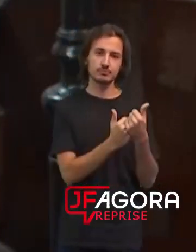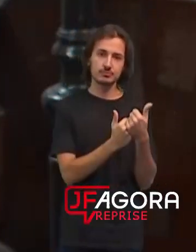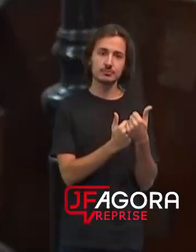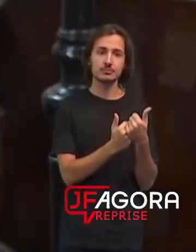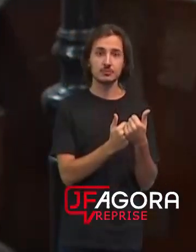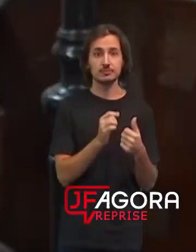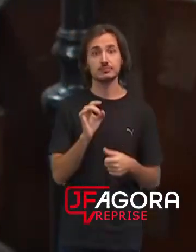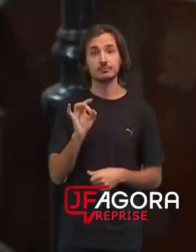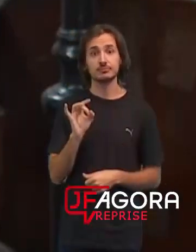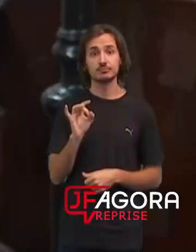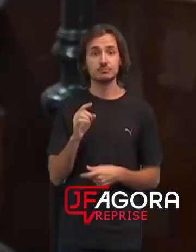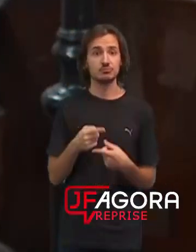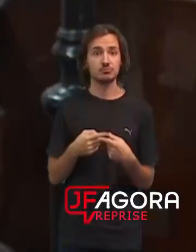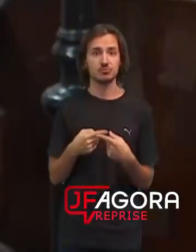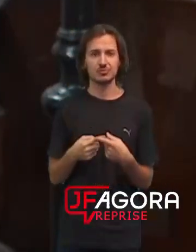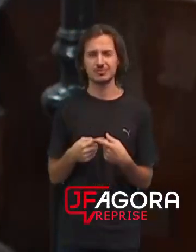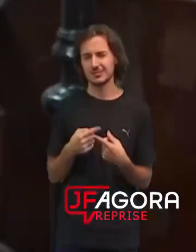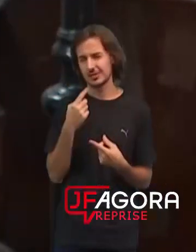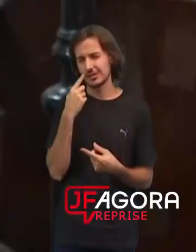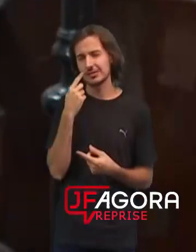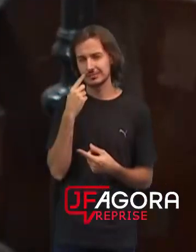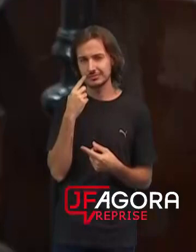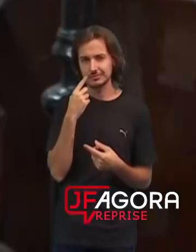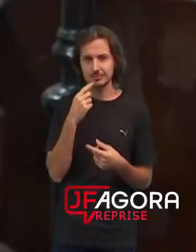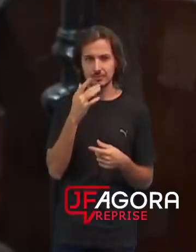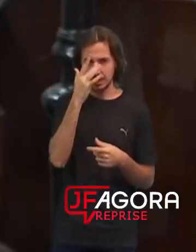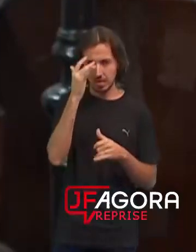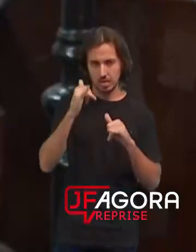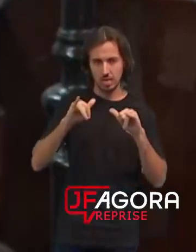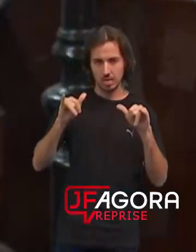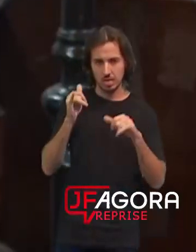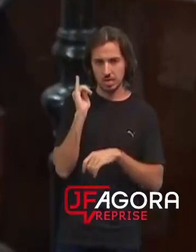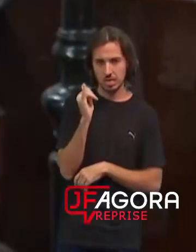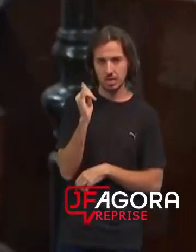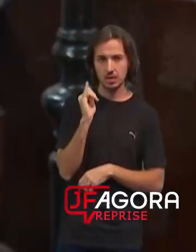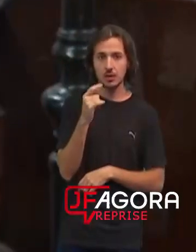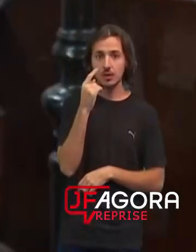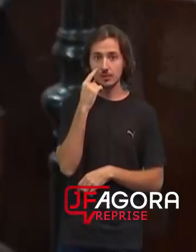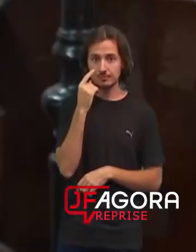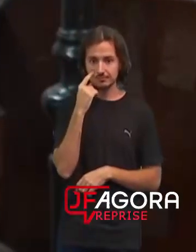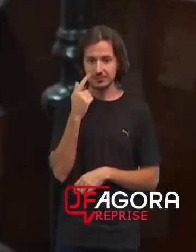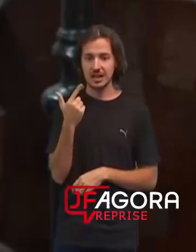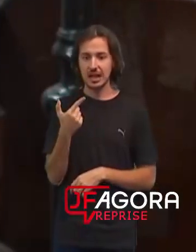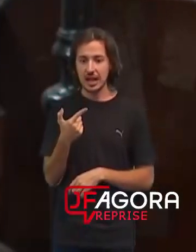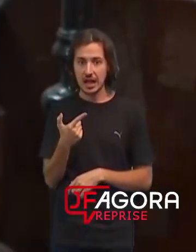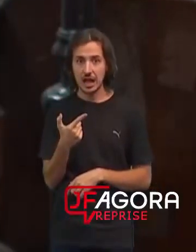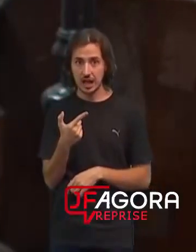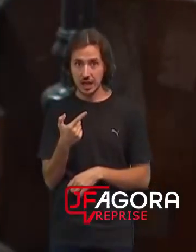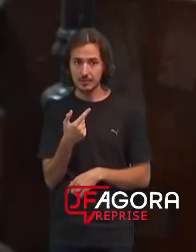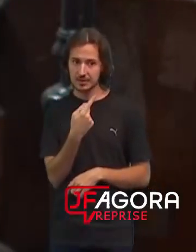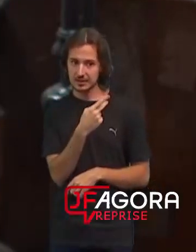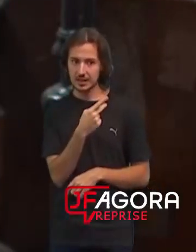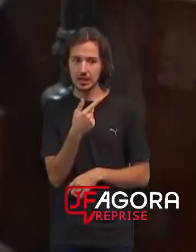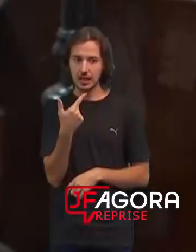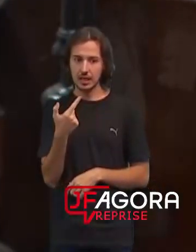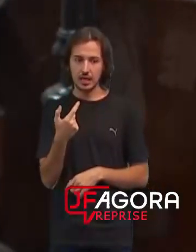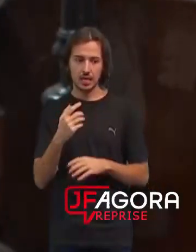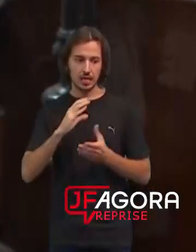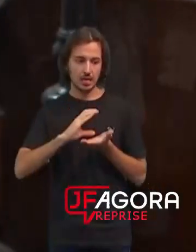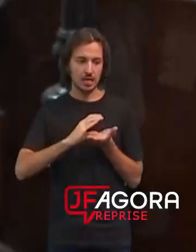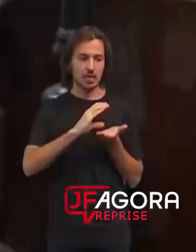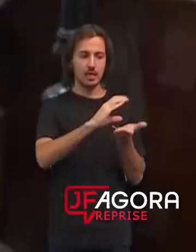quem levou todo o armamento e toda a força policial e repressiva para uma ocupação legítima de